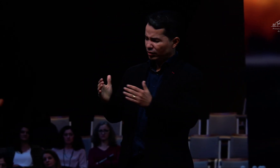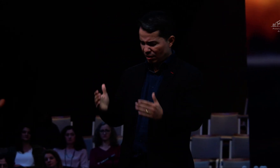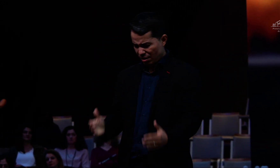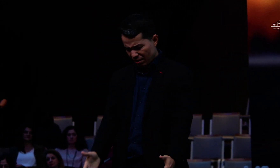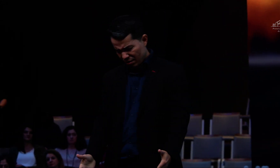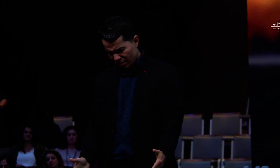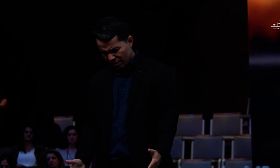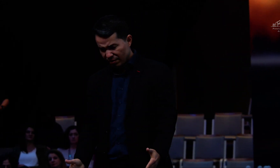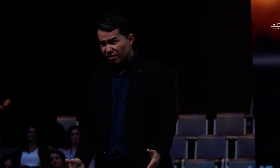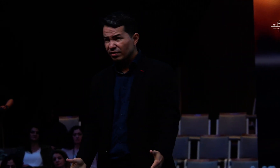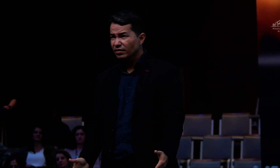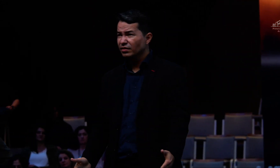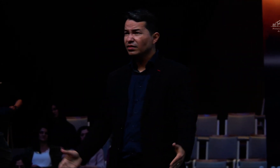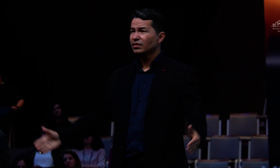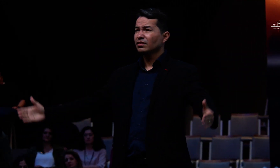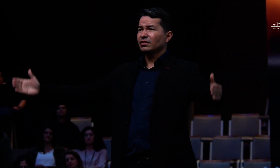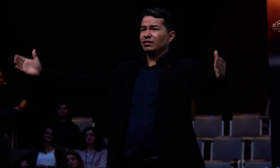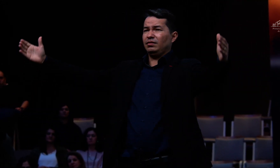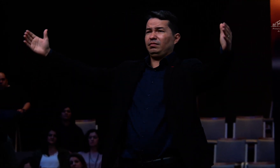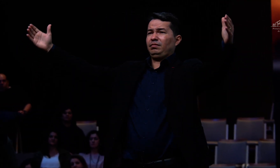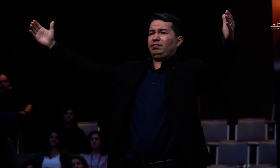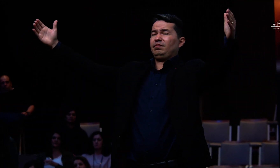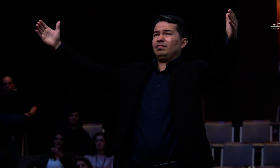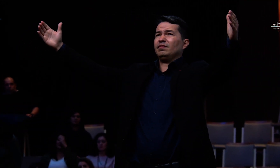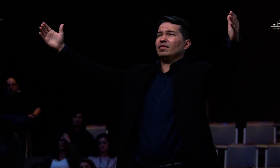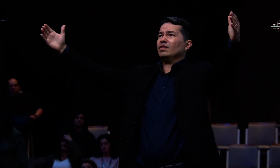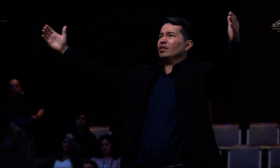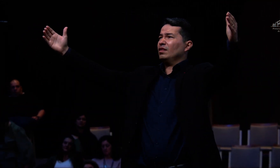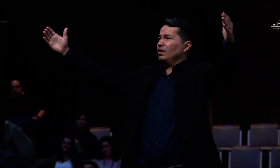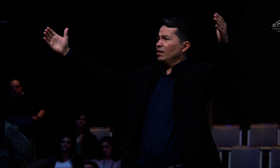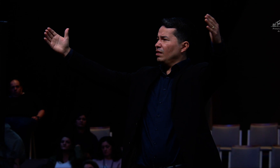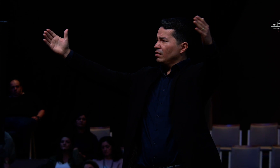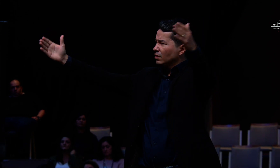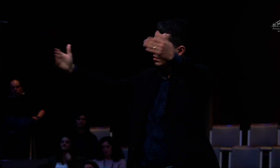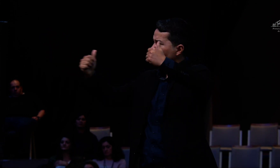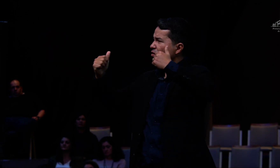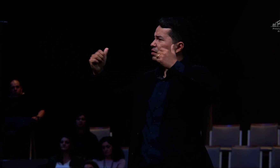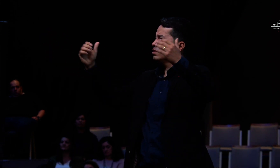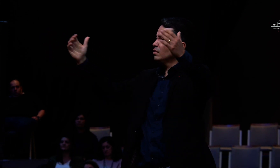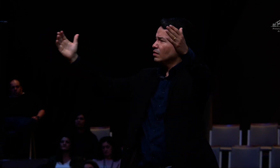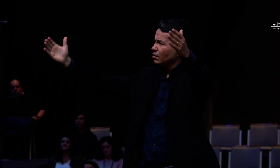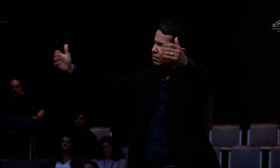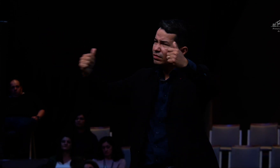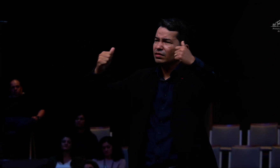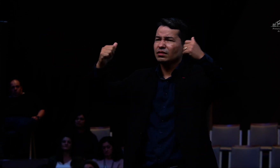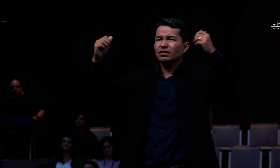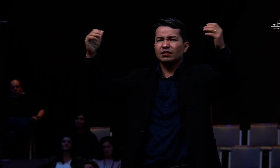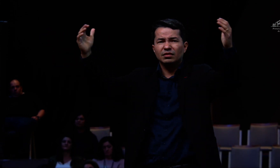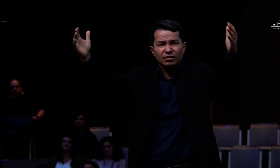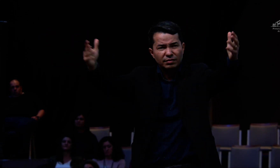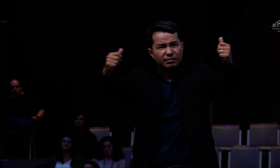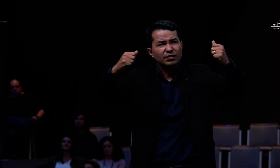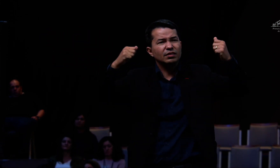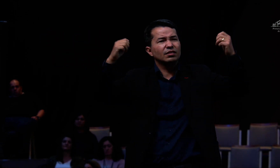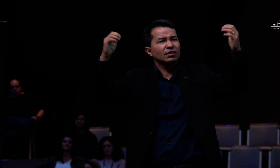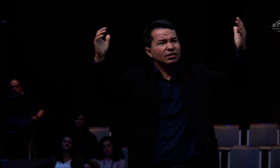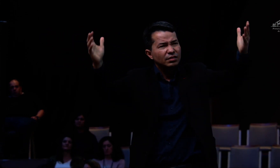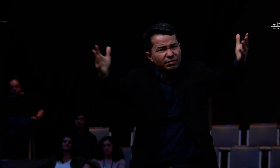vida. Jesus, Ele está aqui, de braços abertos, te chamando.